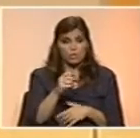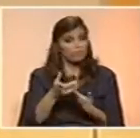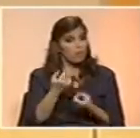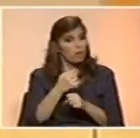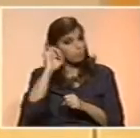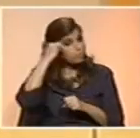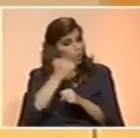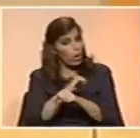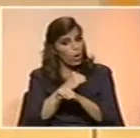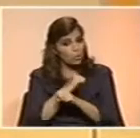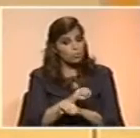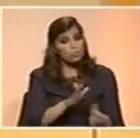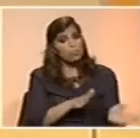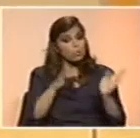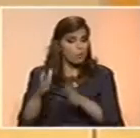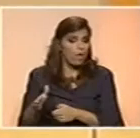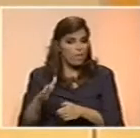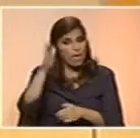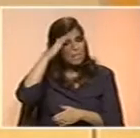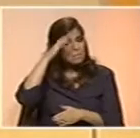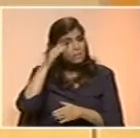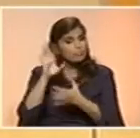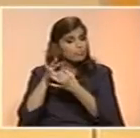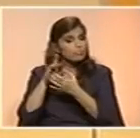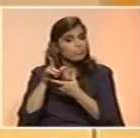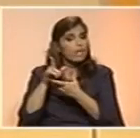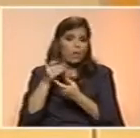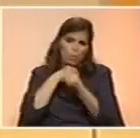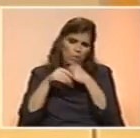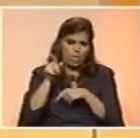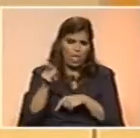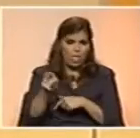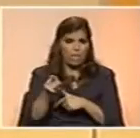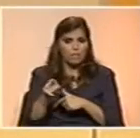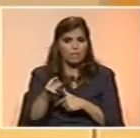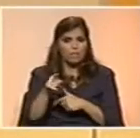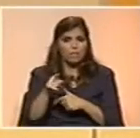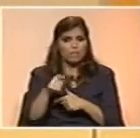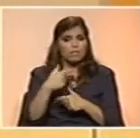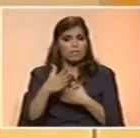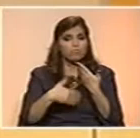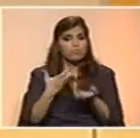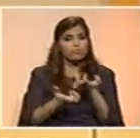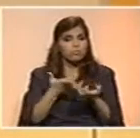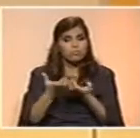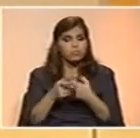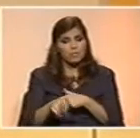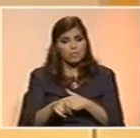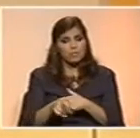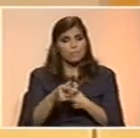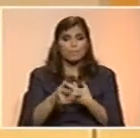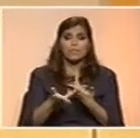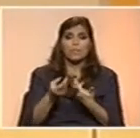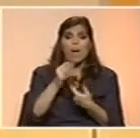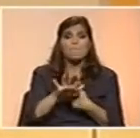ossos. Por outro lado, normalmente os alimentos de origem animal implicam o quê? O processamento alimentar, processamento culinário, que é pouco interessante. Por outro